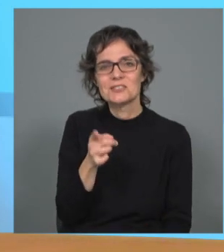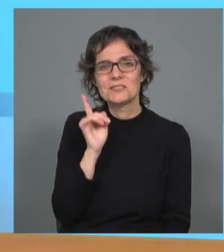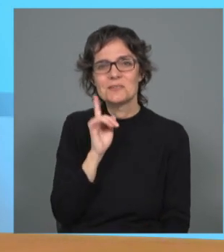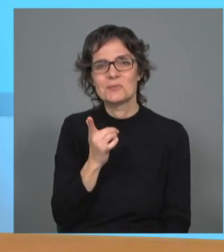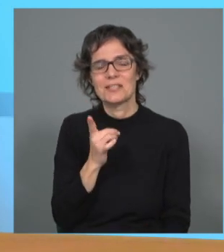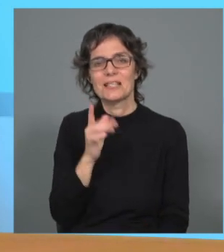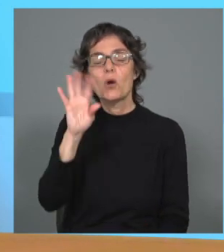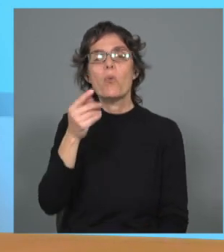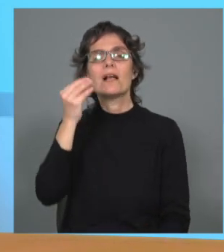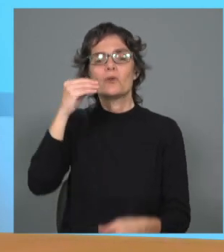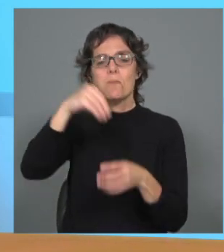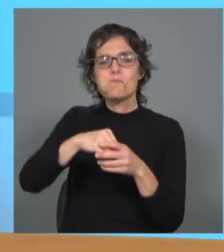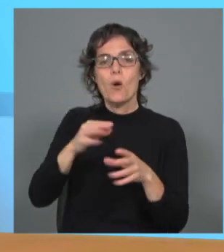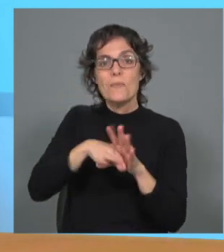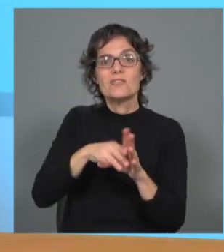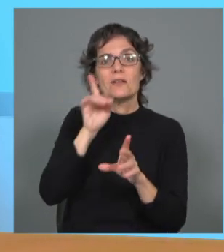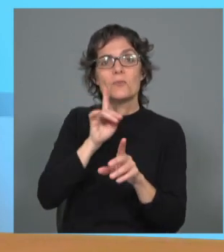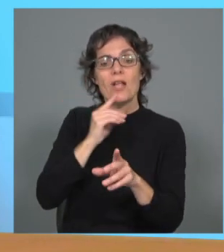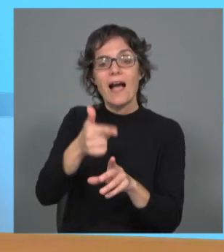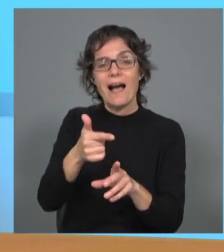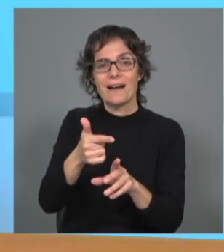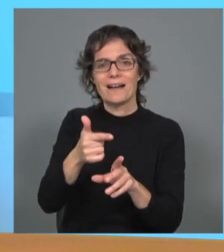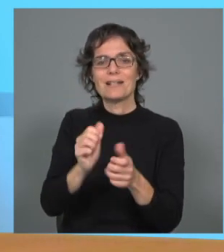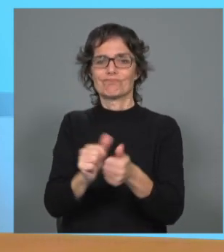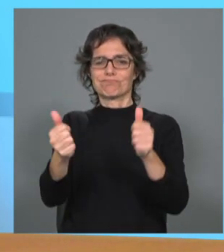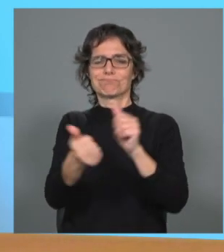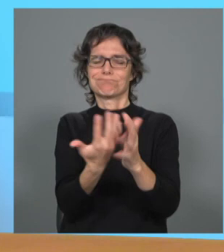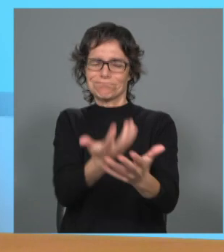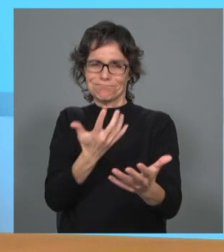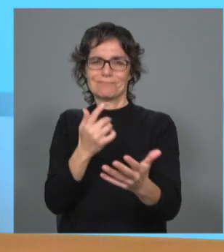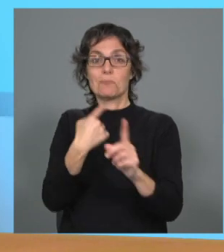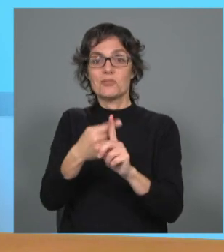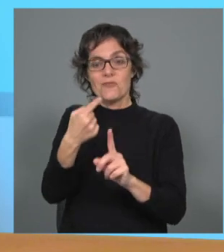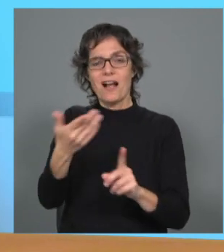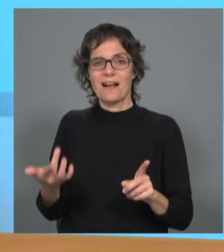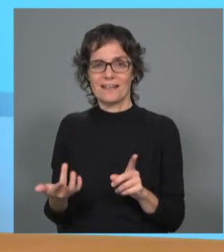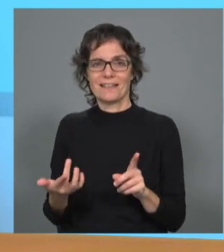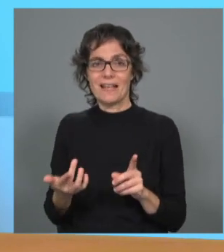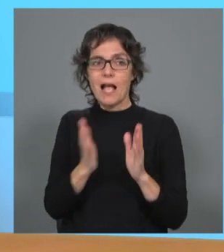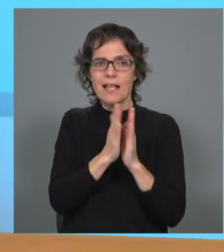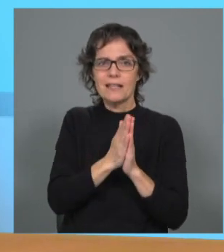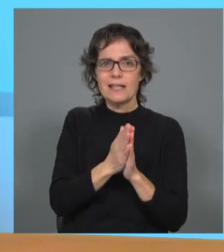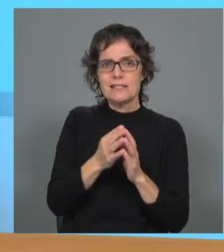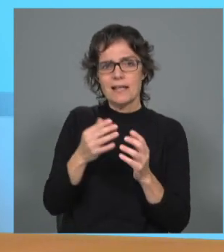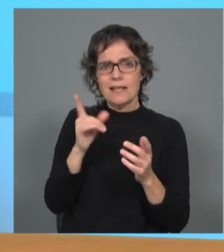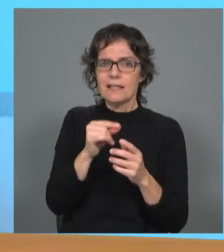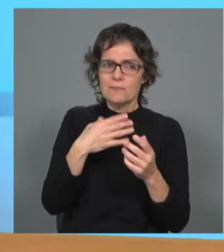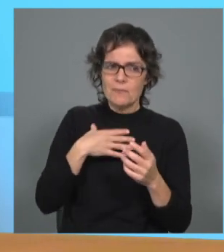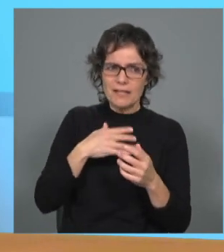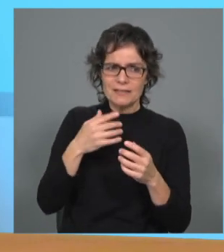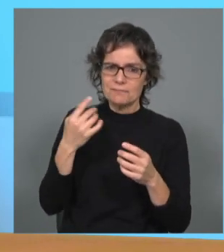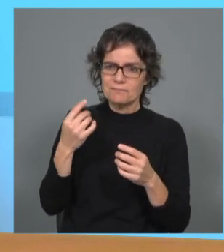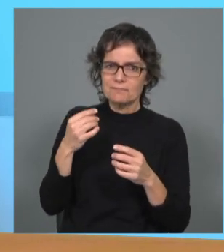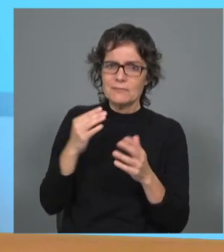Igreja tinha muito a ganhar. Note, as mulheres não precisam de protagonismo. Na Igreja, o